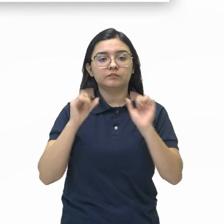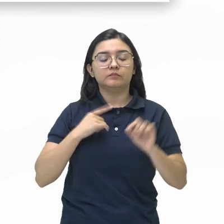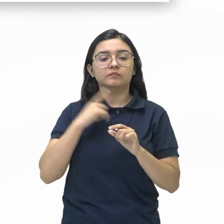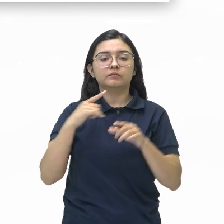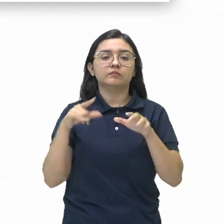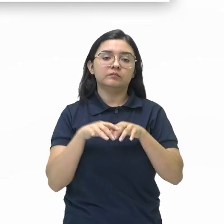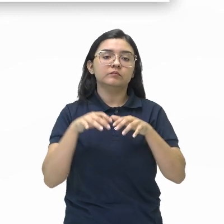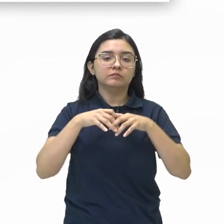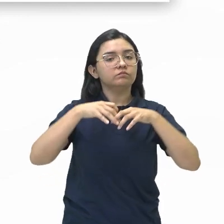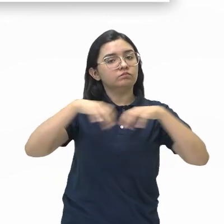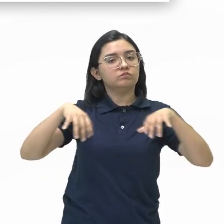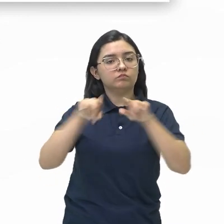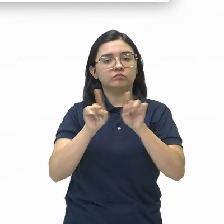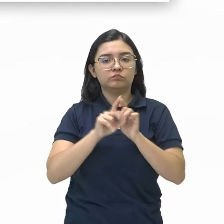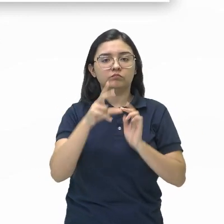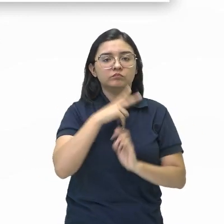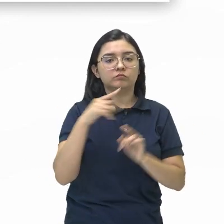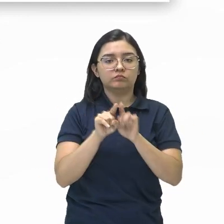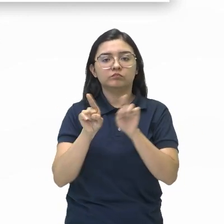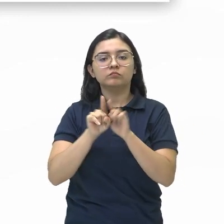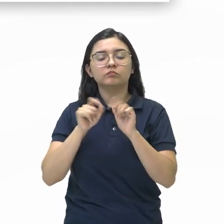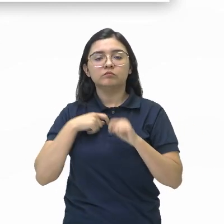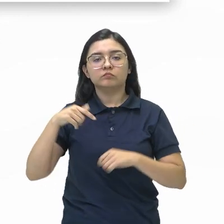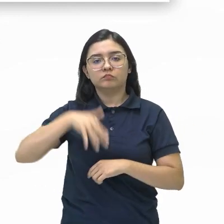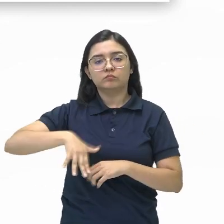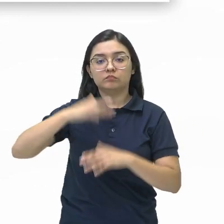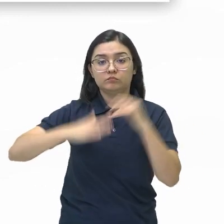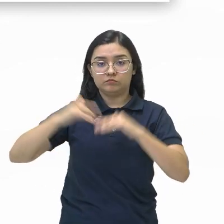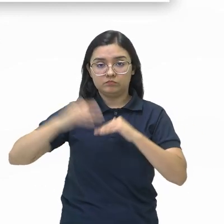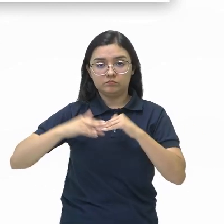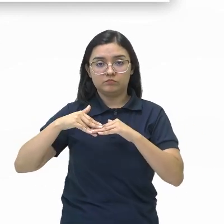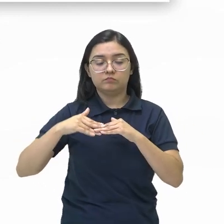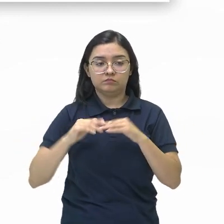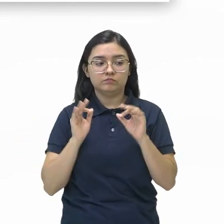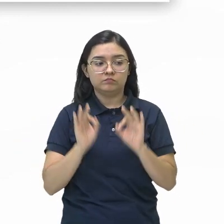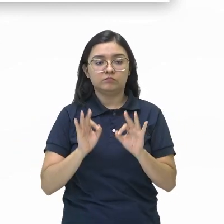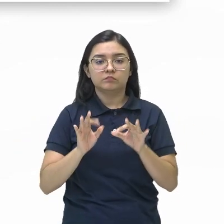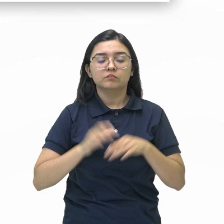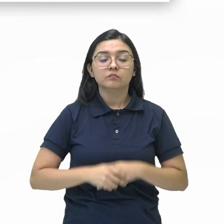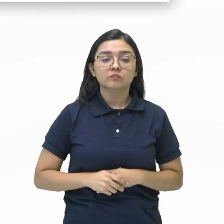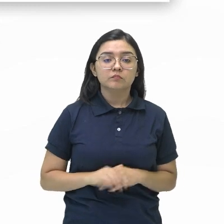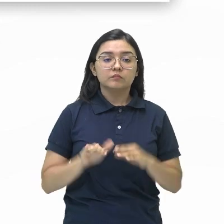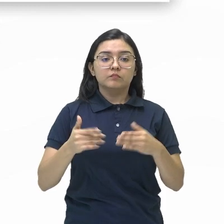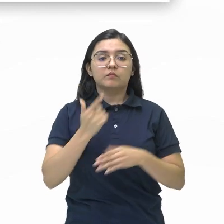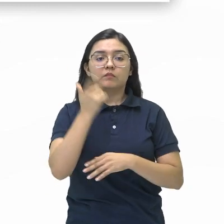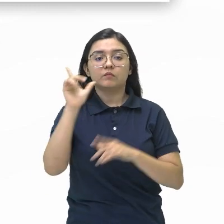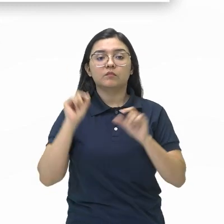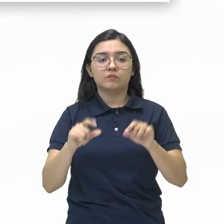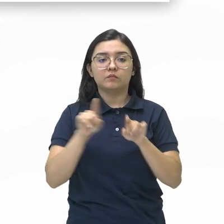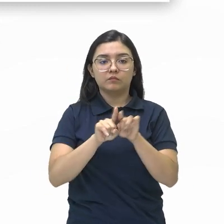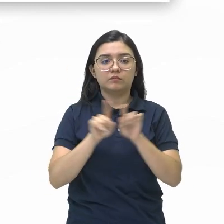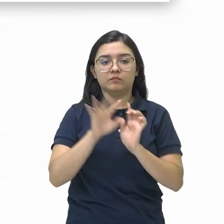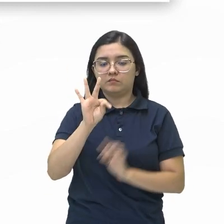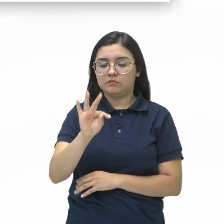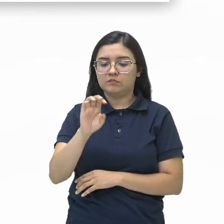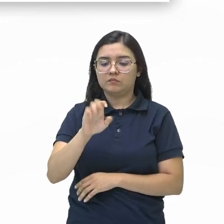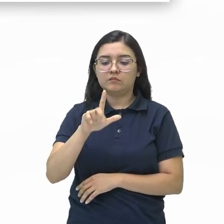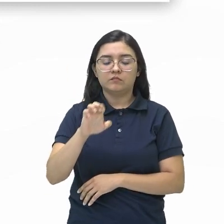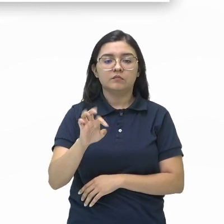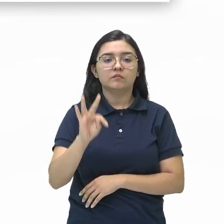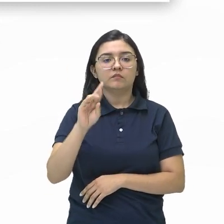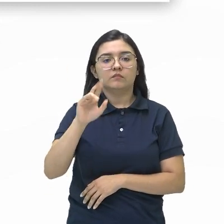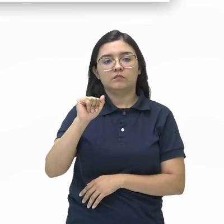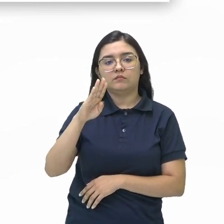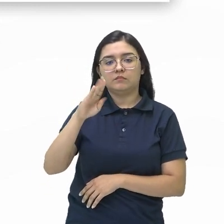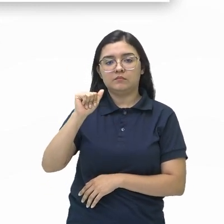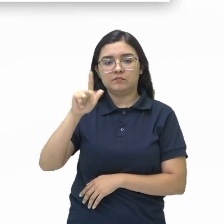separar vida pessoal e vida profissional. Perfeito? Outro é o teletrabalho. O teletrabalho é